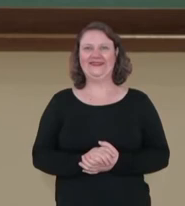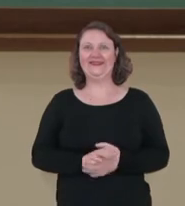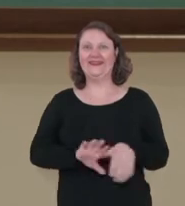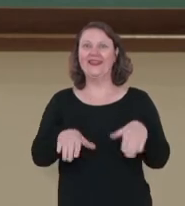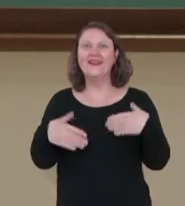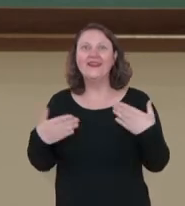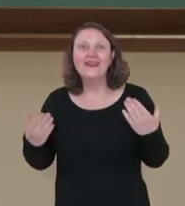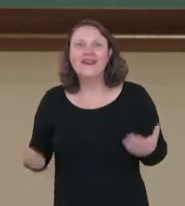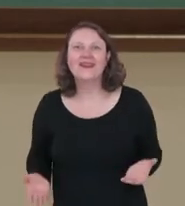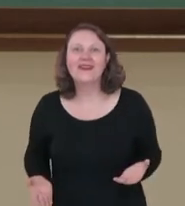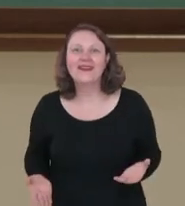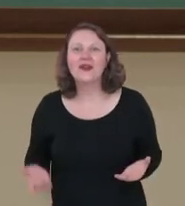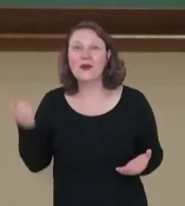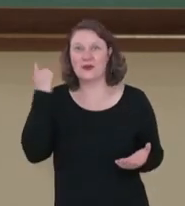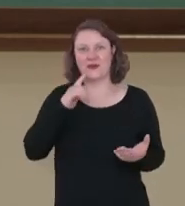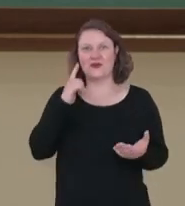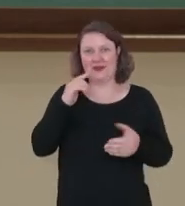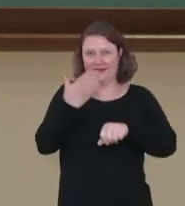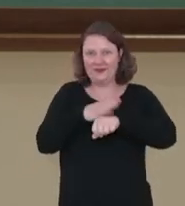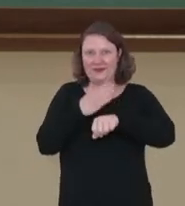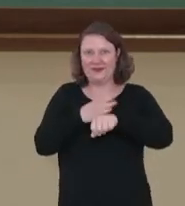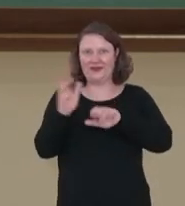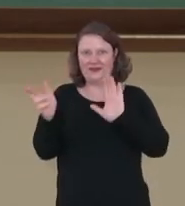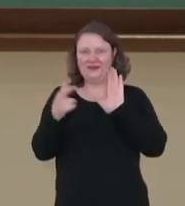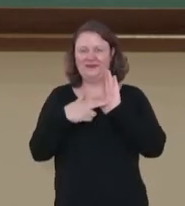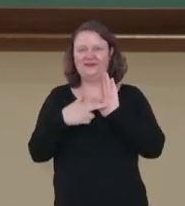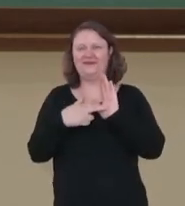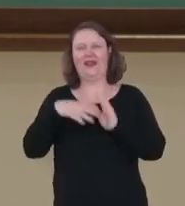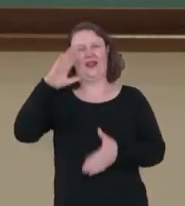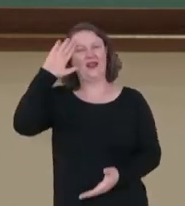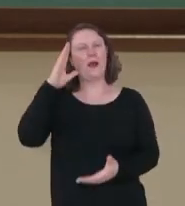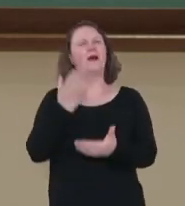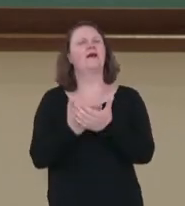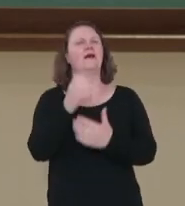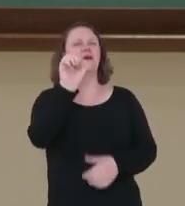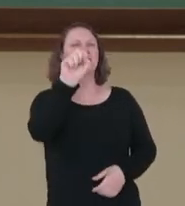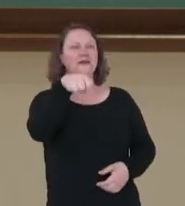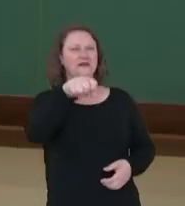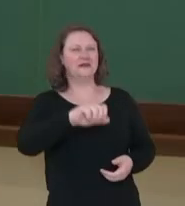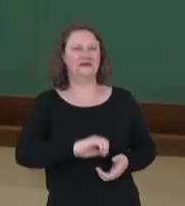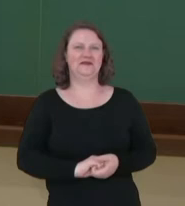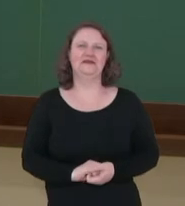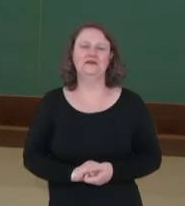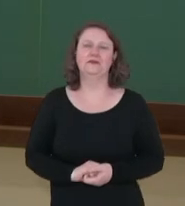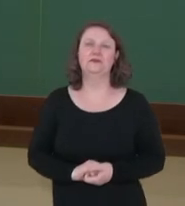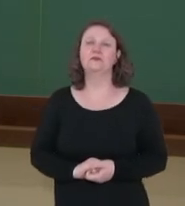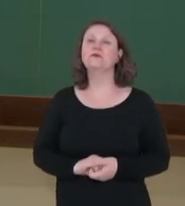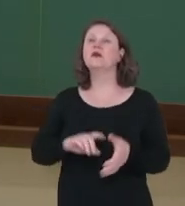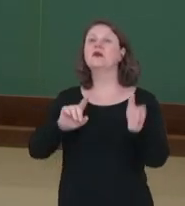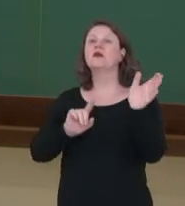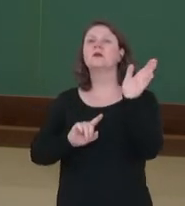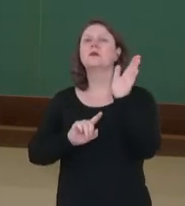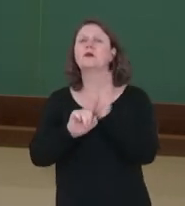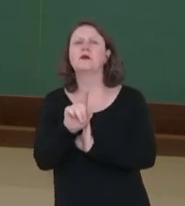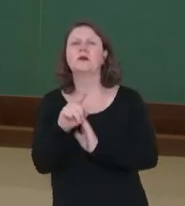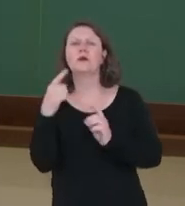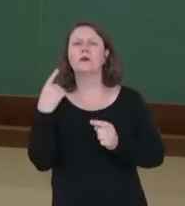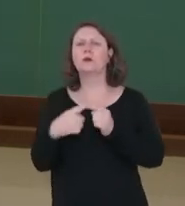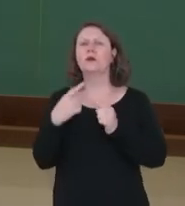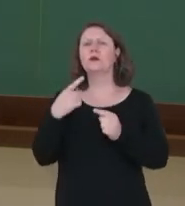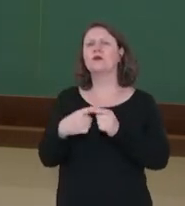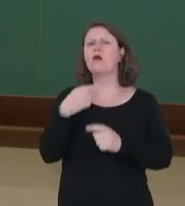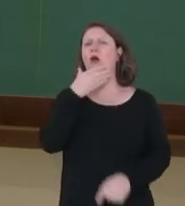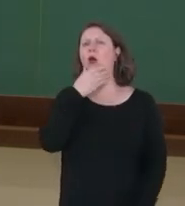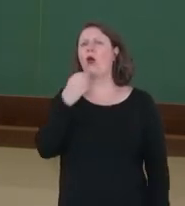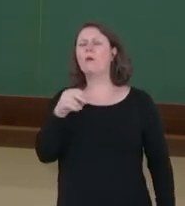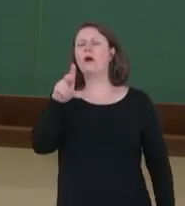E aí, pessoal, conseguiram responder? Eu tenho certeza que sim. Vamos lá. Então, ele está perguntando por que é que